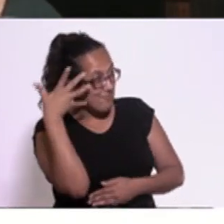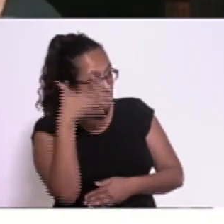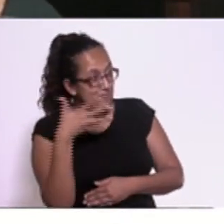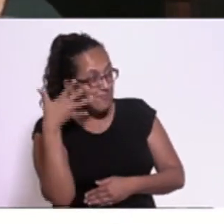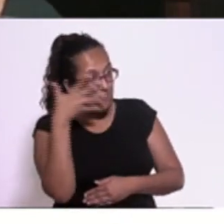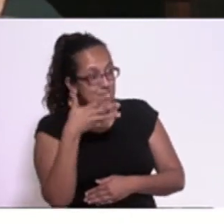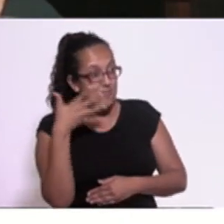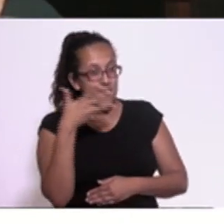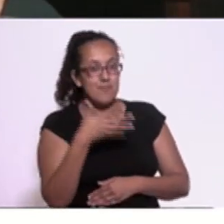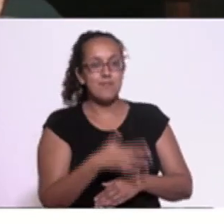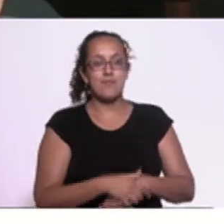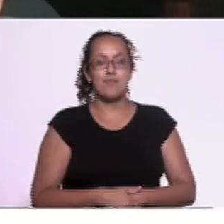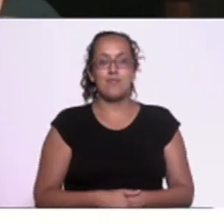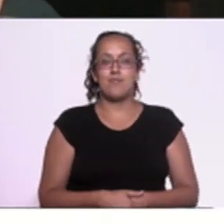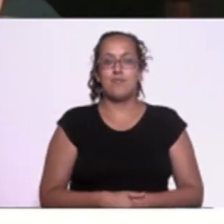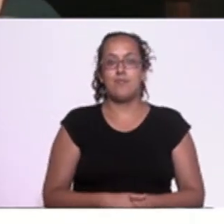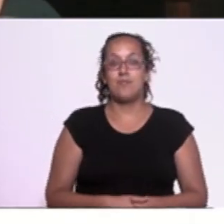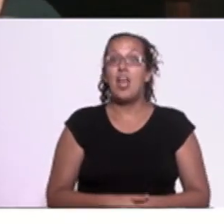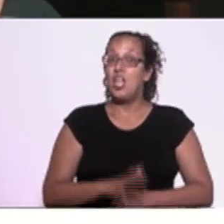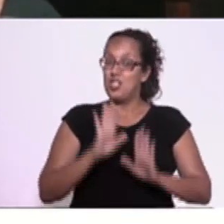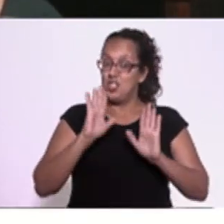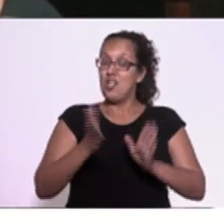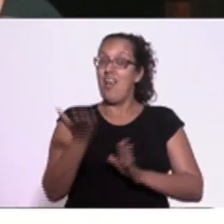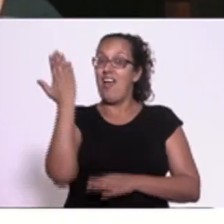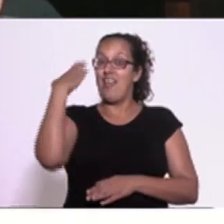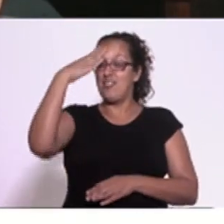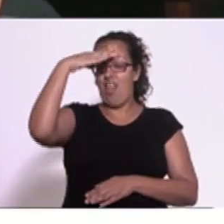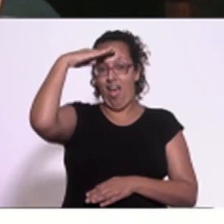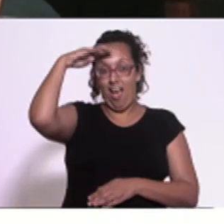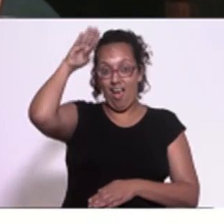porque tivemos com ele na academia